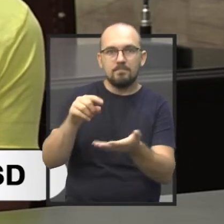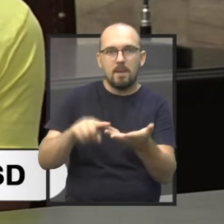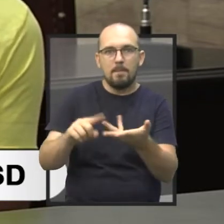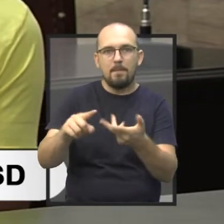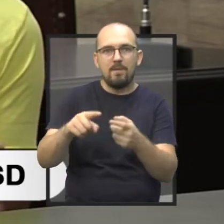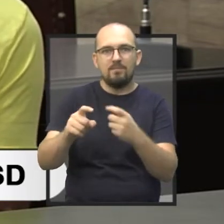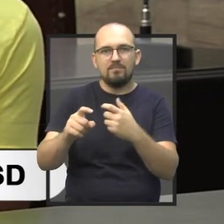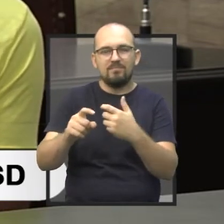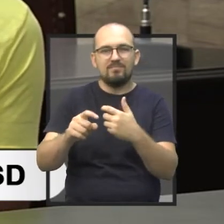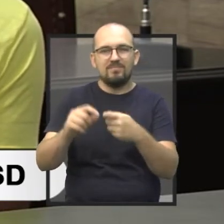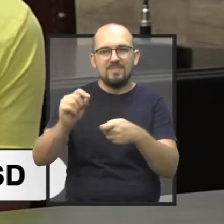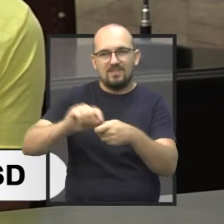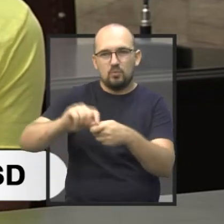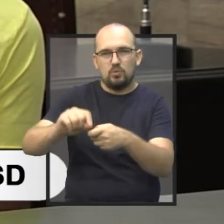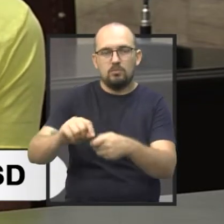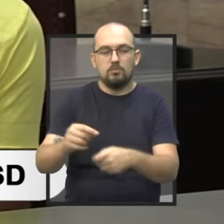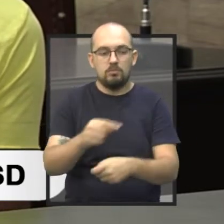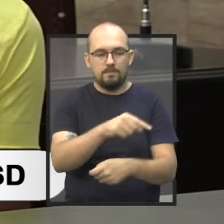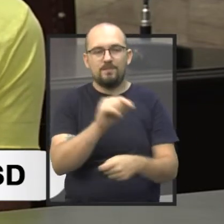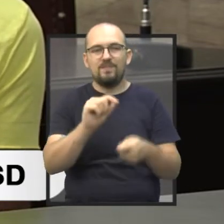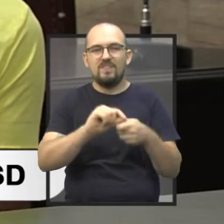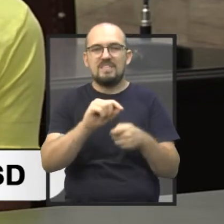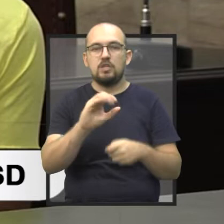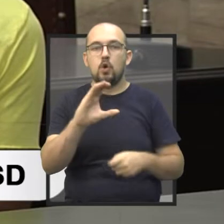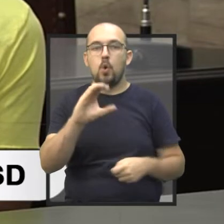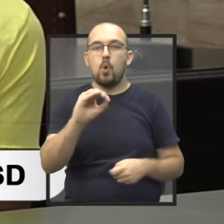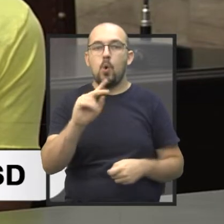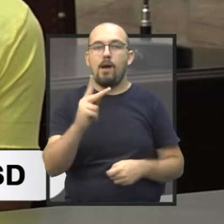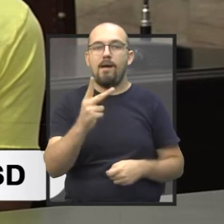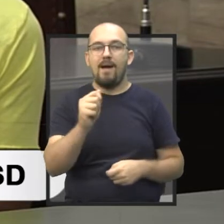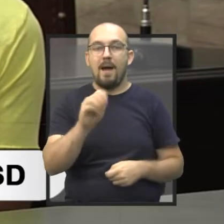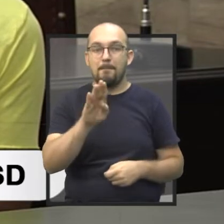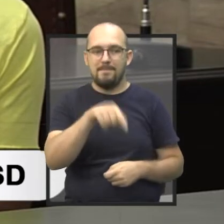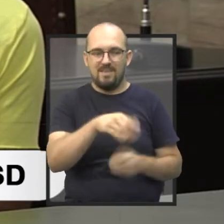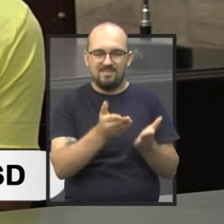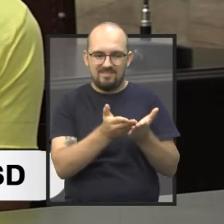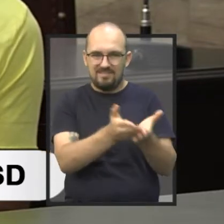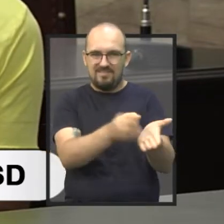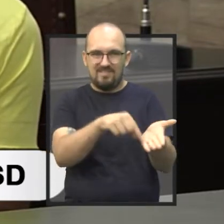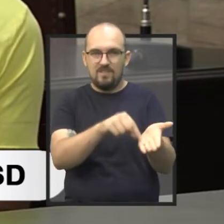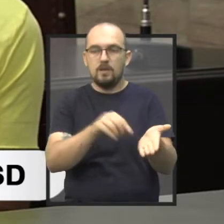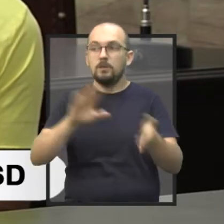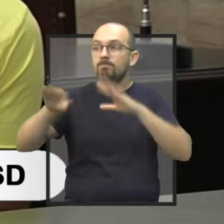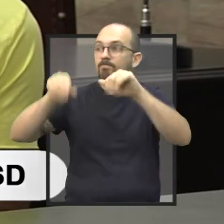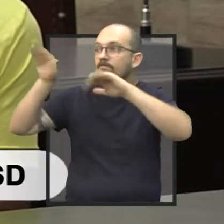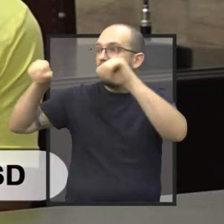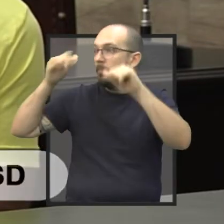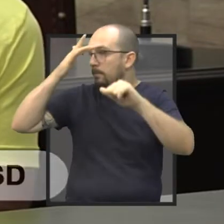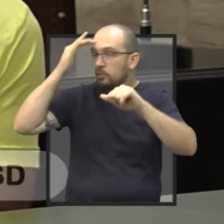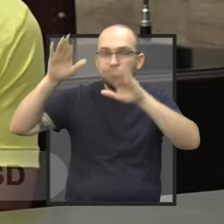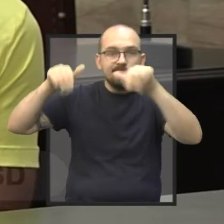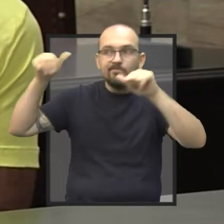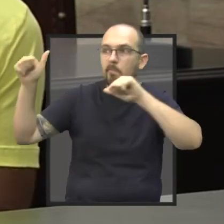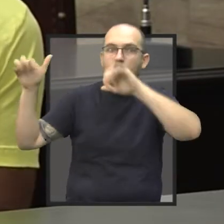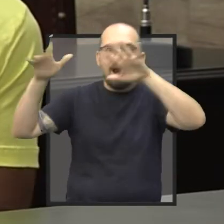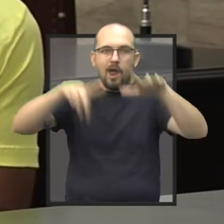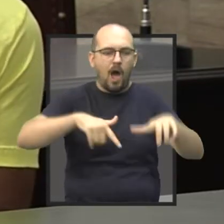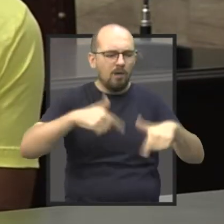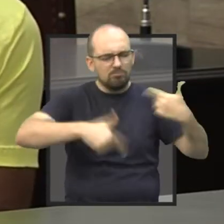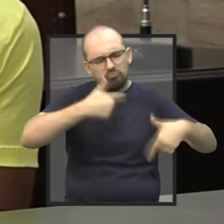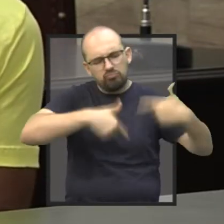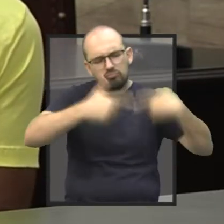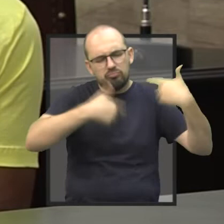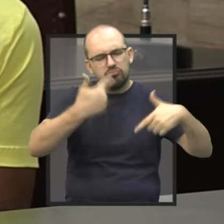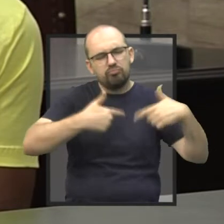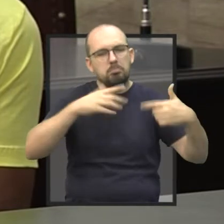gente fez nesse sarjetão que foi feito na Coab, a gente fez um mutirão de pessoas e